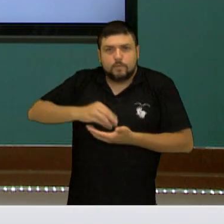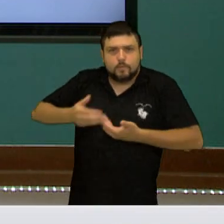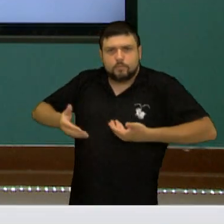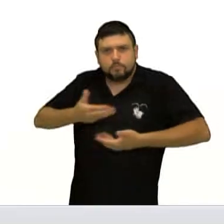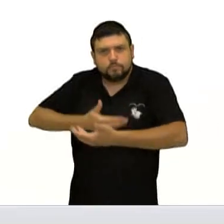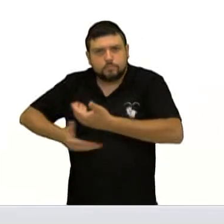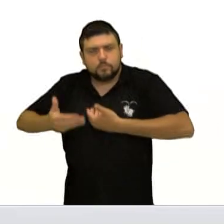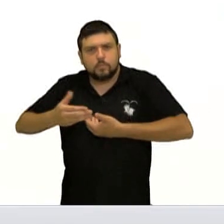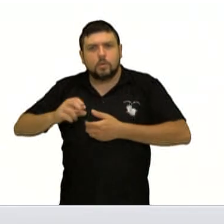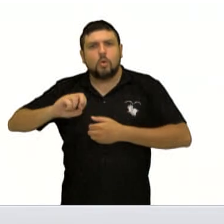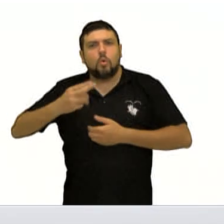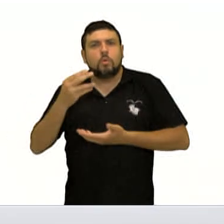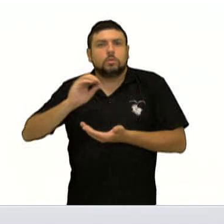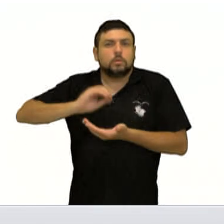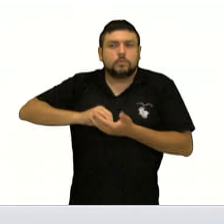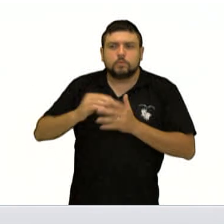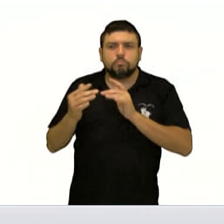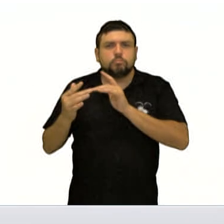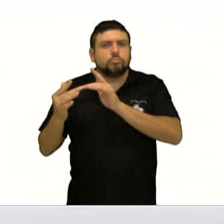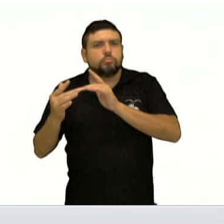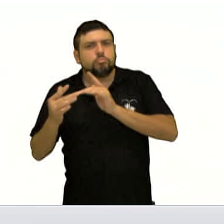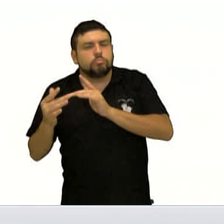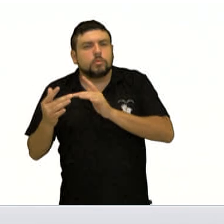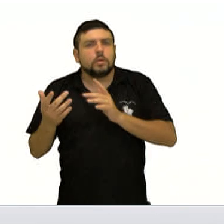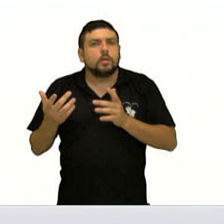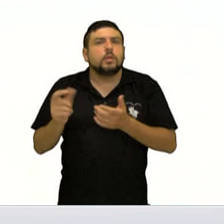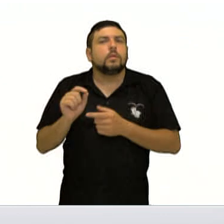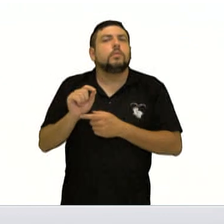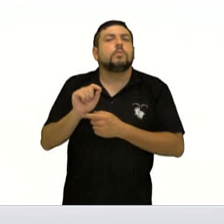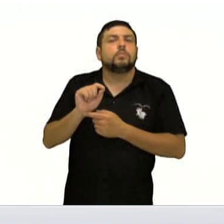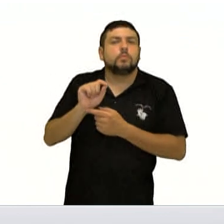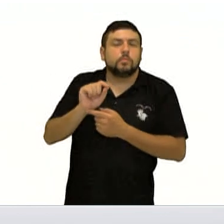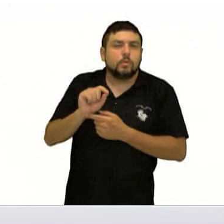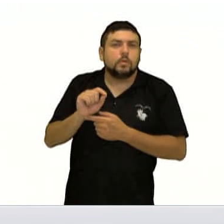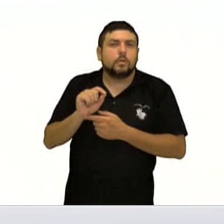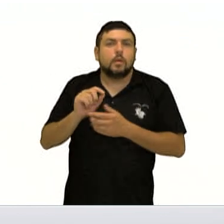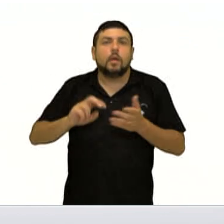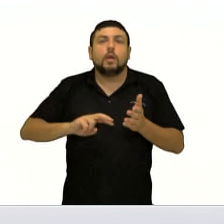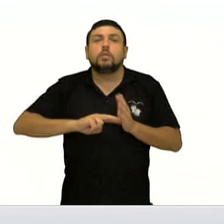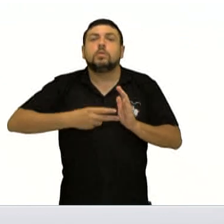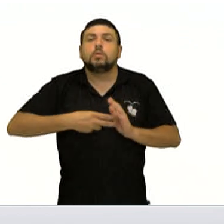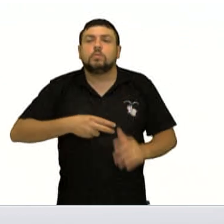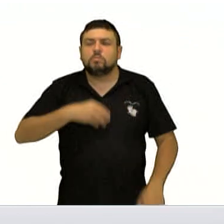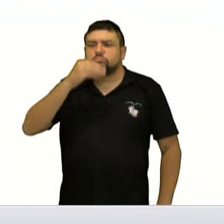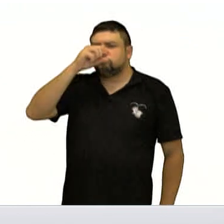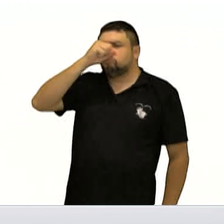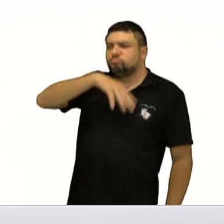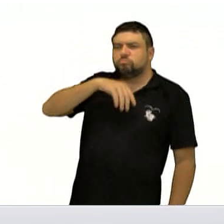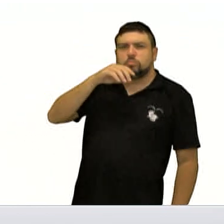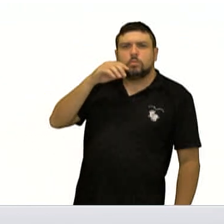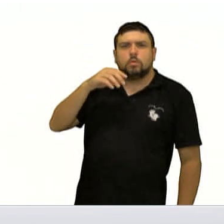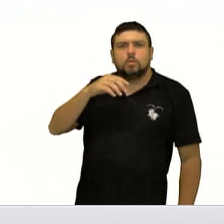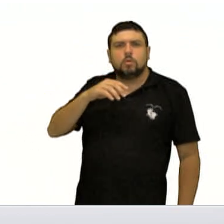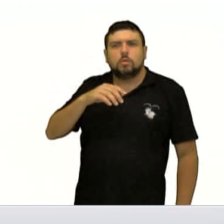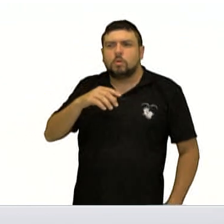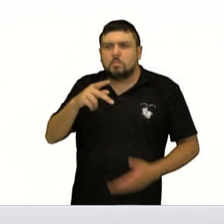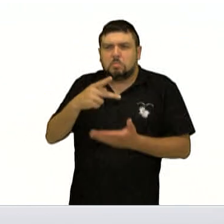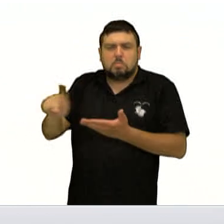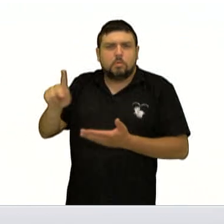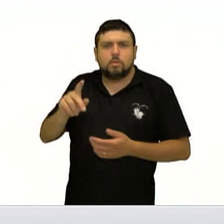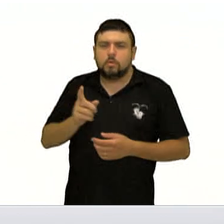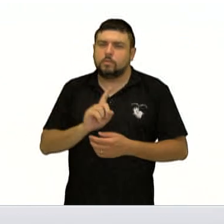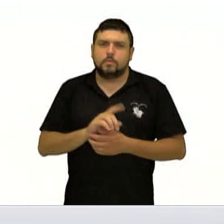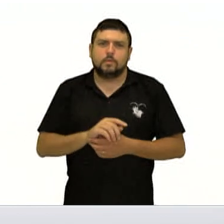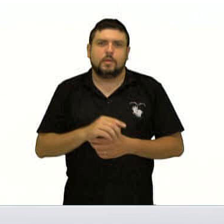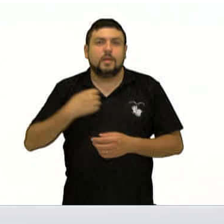de afeto físico em certos relacionamentos especificados não significa falta de amor lá para esse povo, né? Nós estamos acostumados tanto